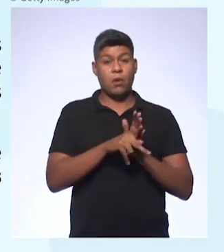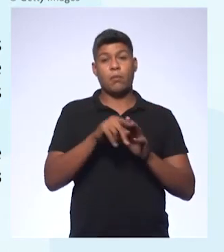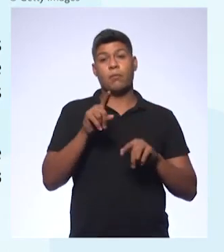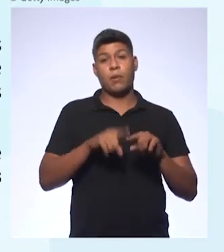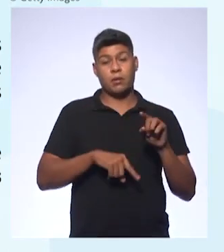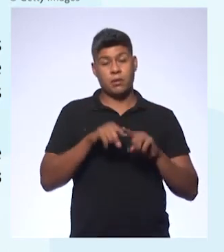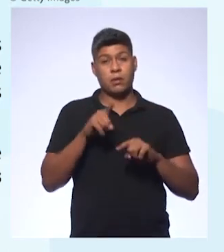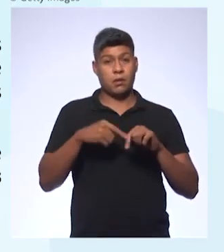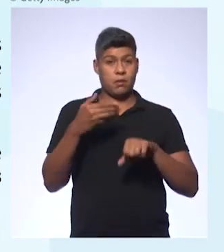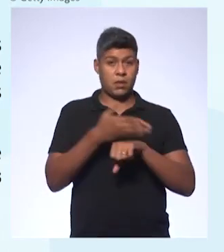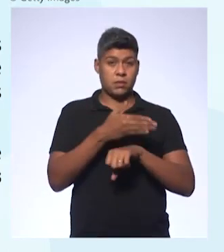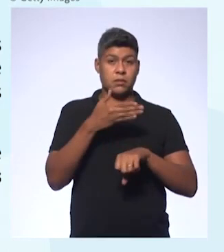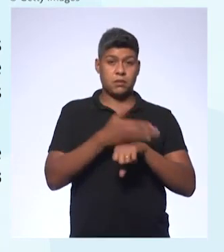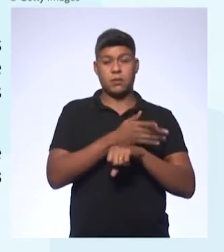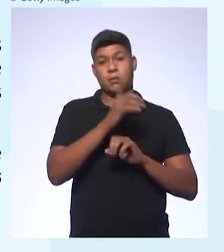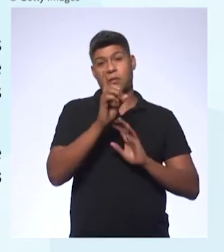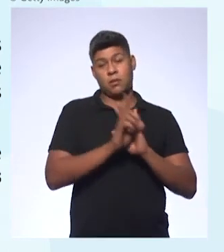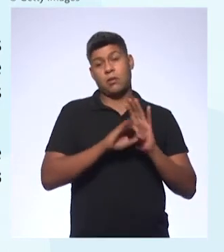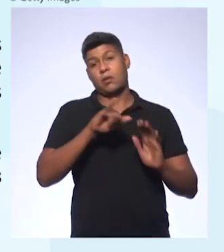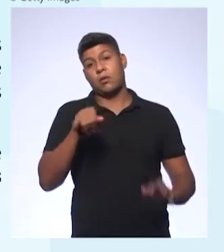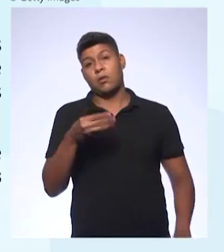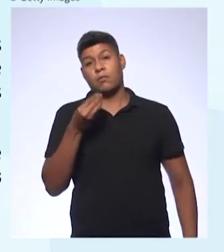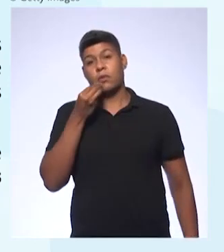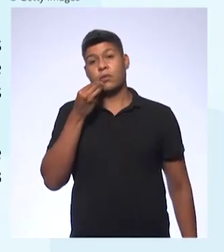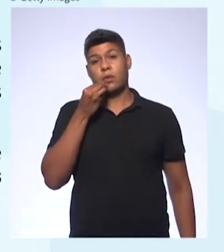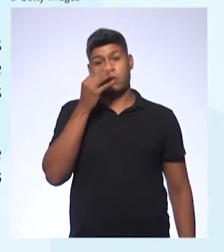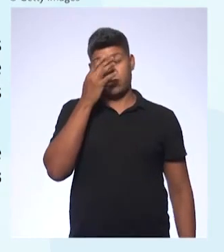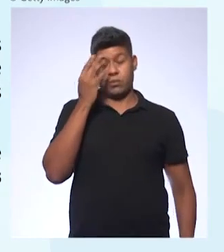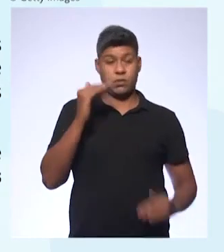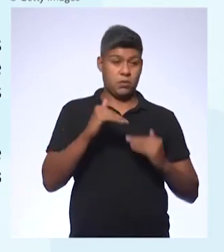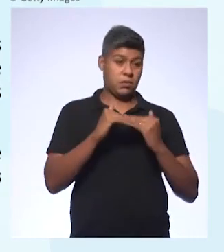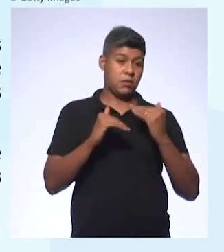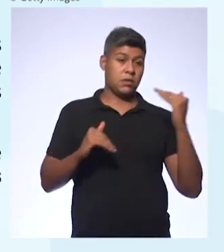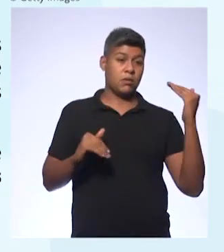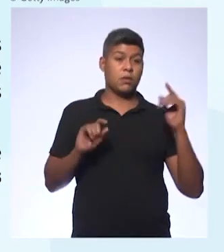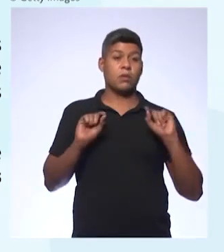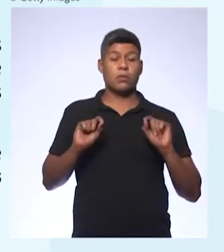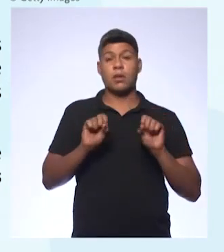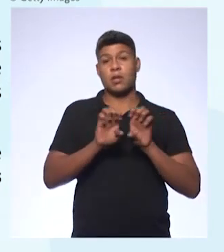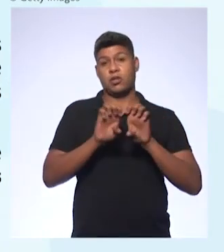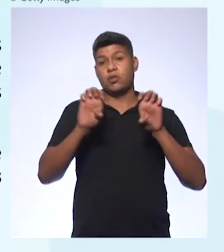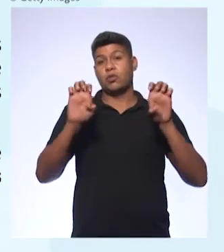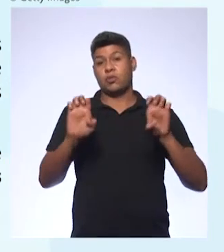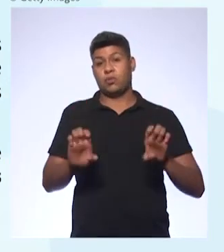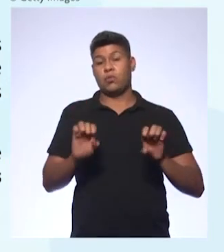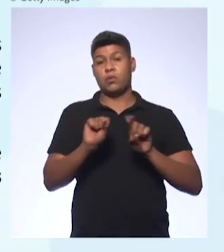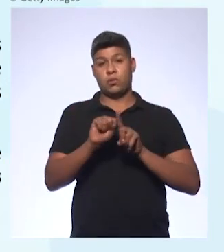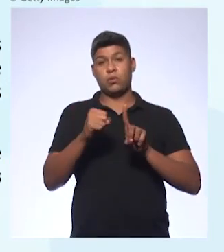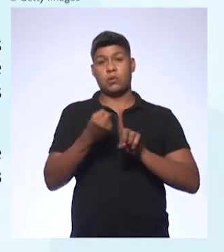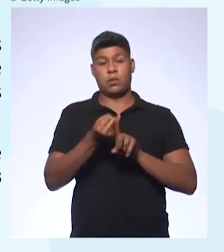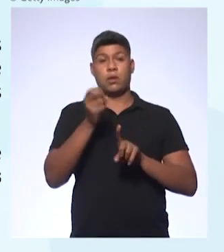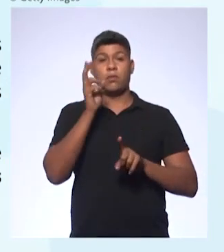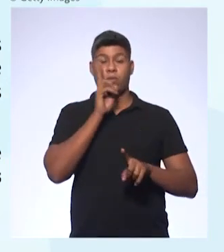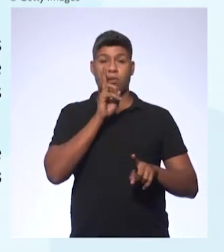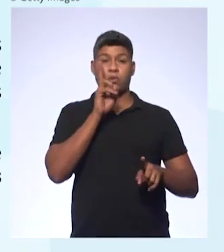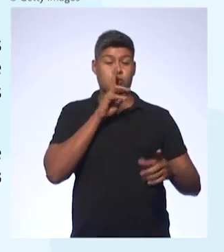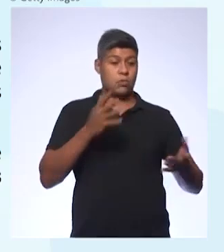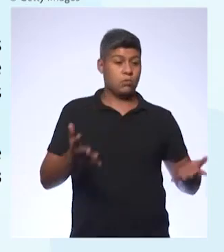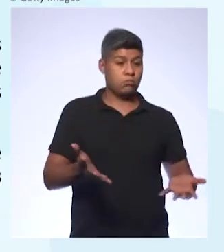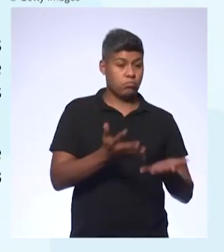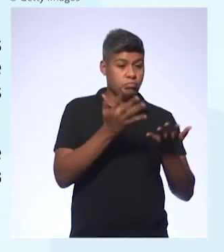ao direito e às oportunidades do indivíduo. Já a desigualdade reflete uma estrutura social e histórica que